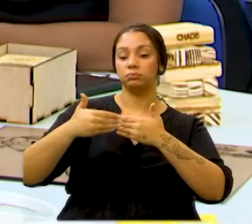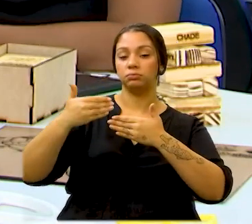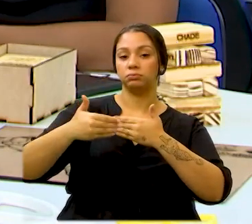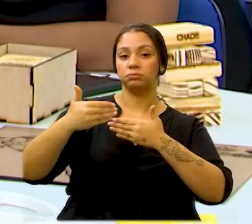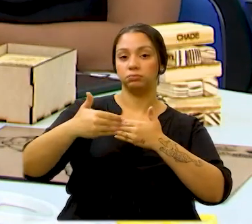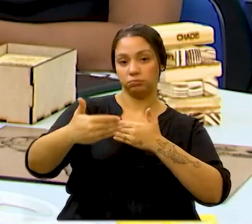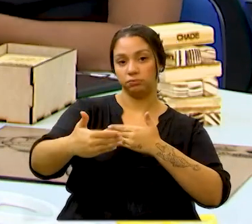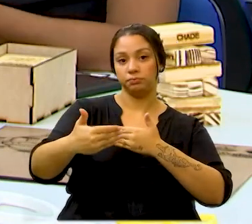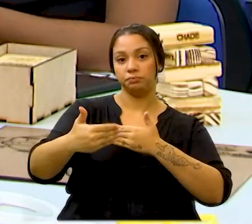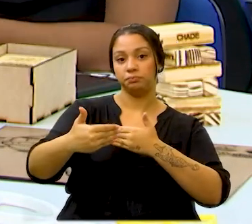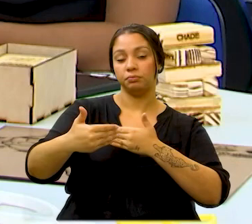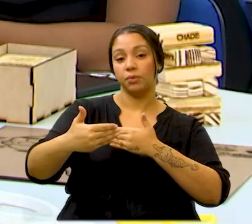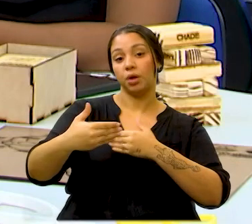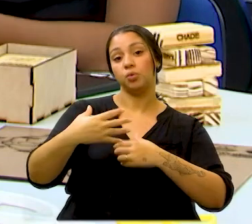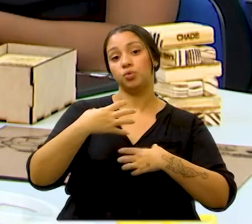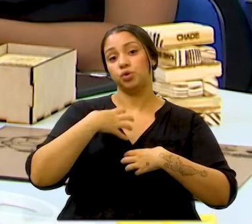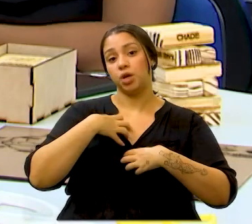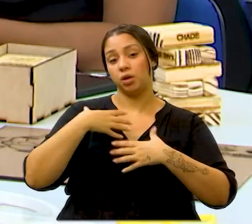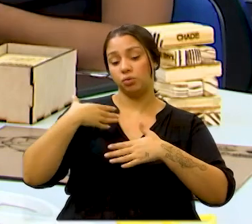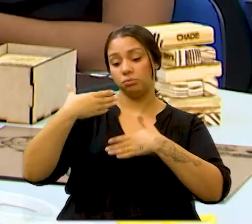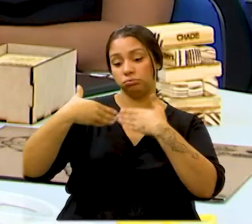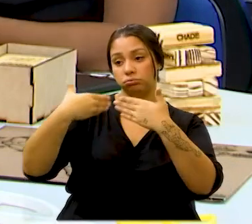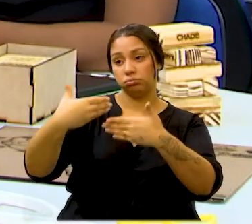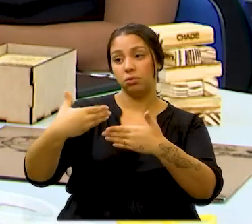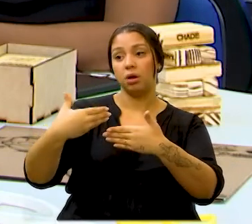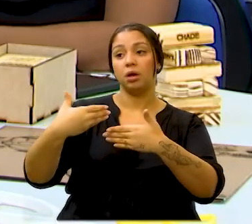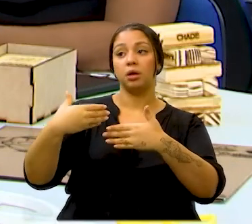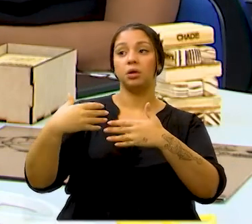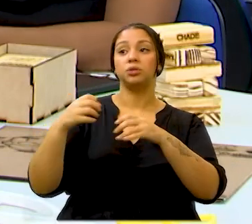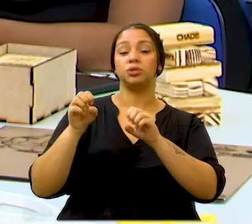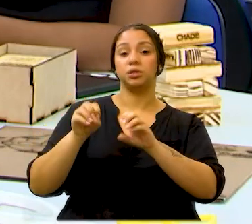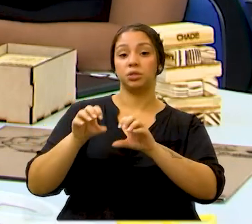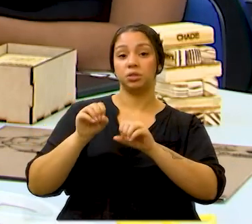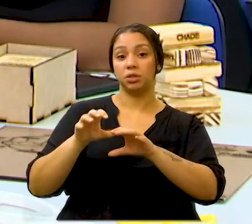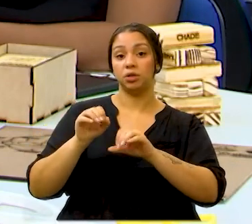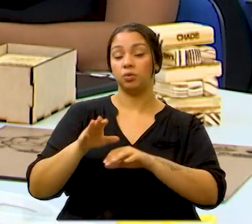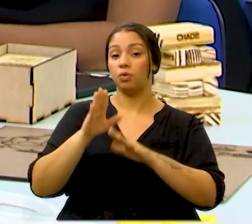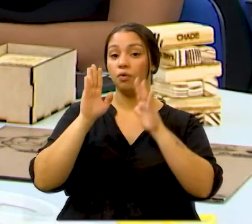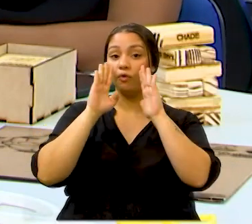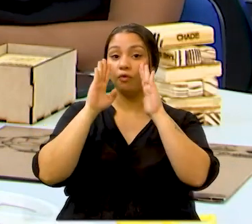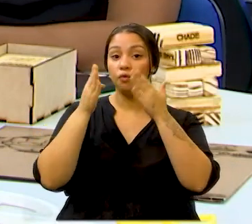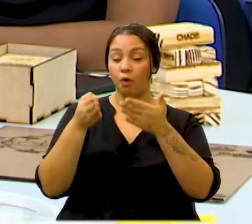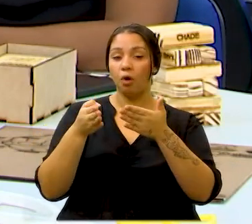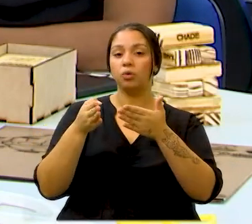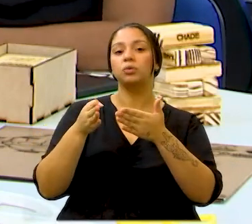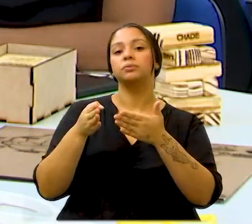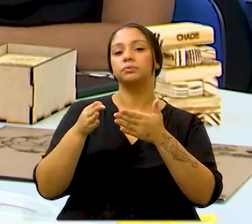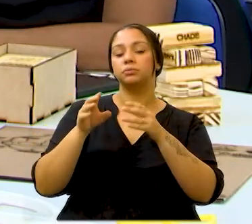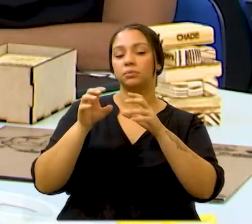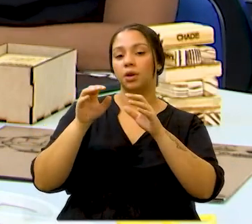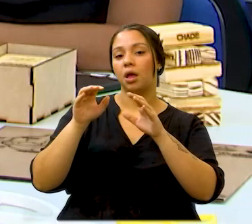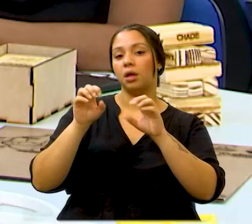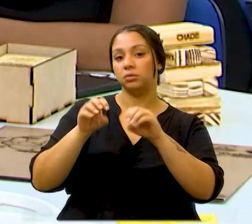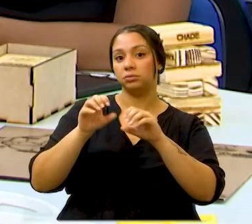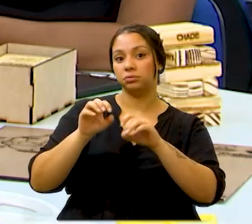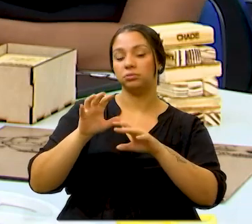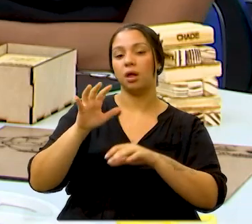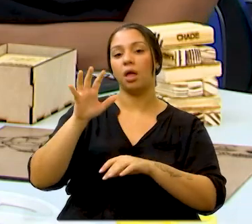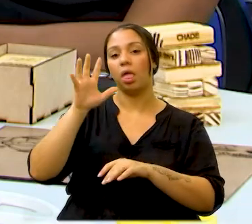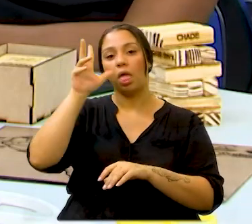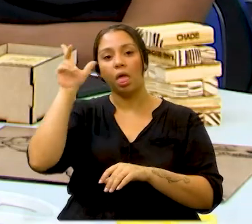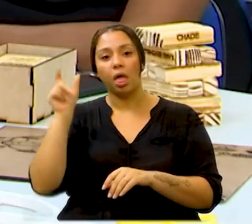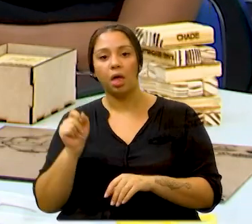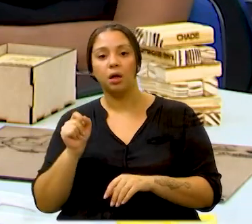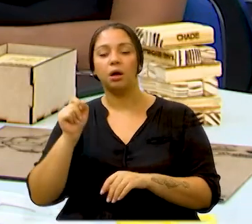a partir do modo como funciona o sistema de ensino para o ensino de história e cultura africana e afro-brasileira. A gente parte